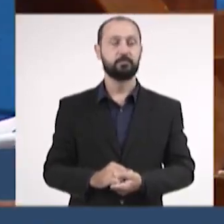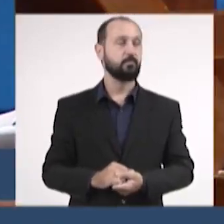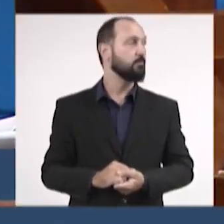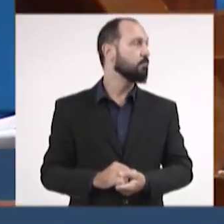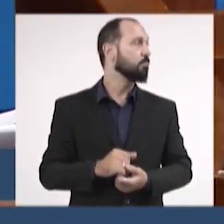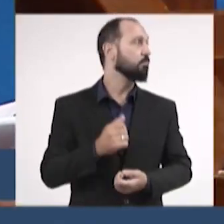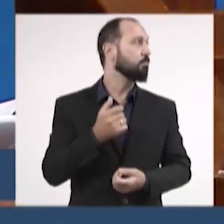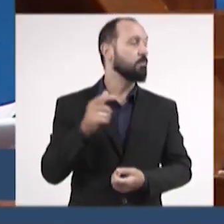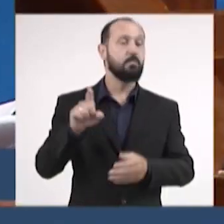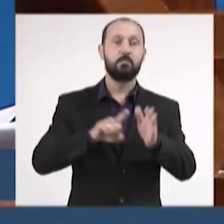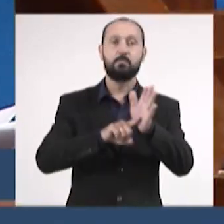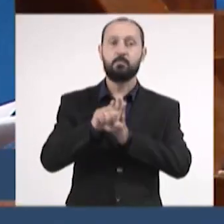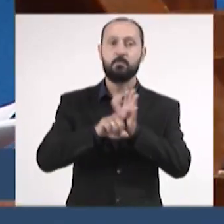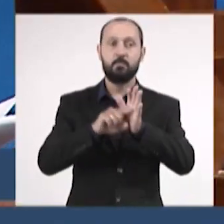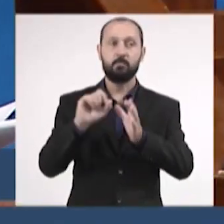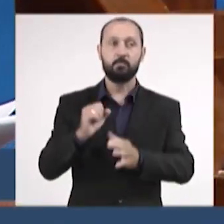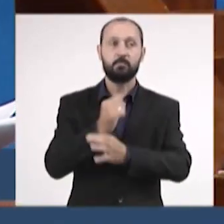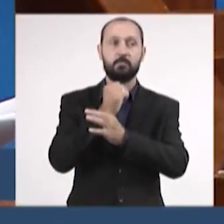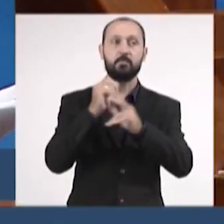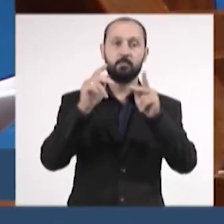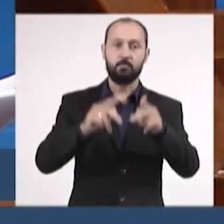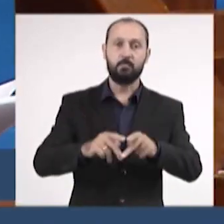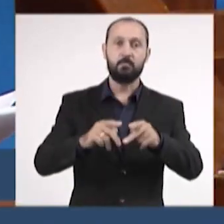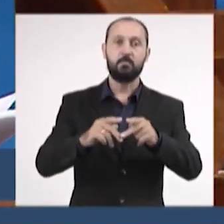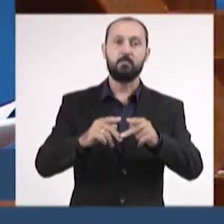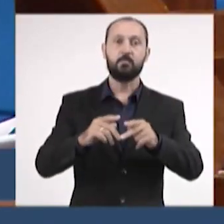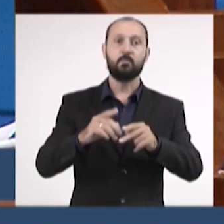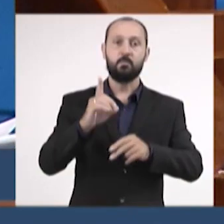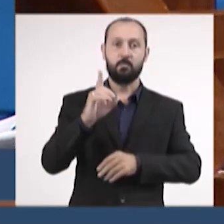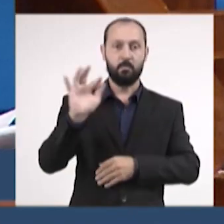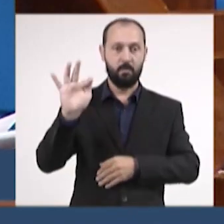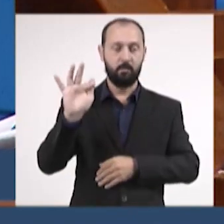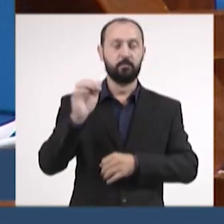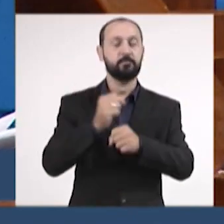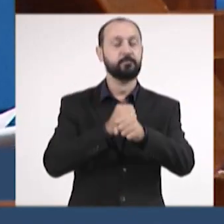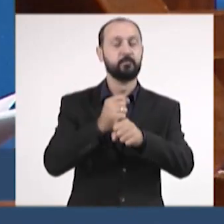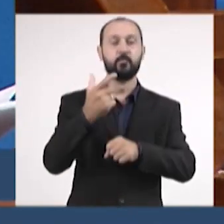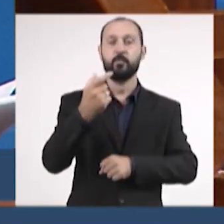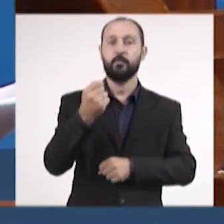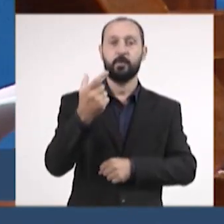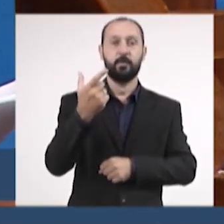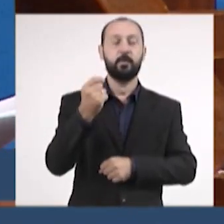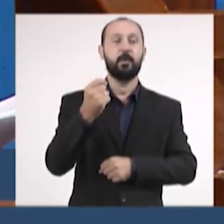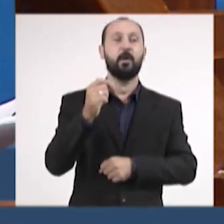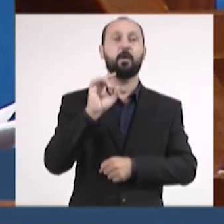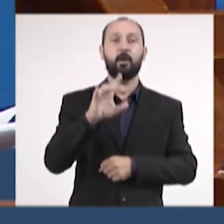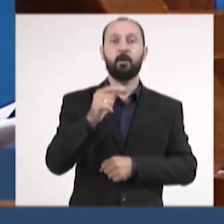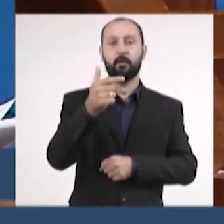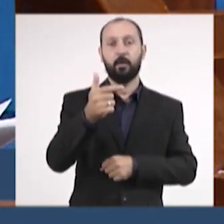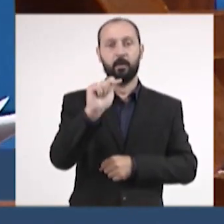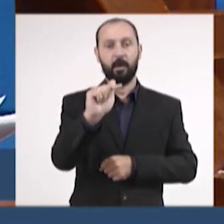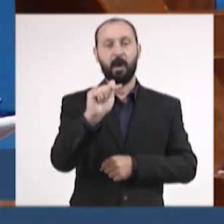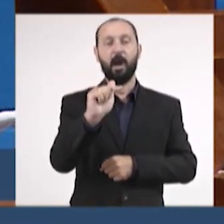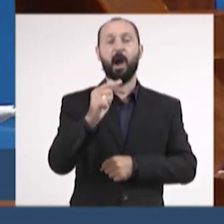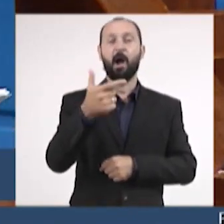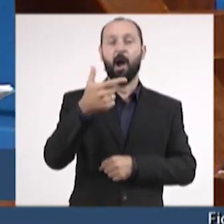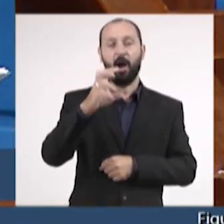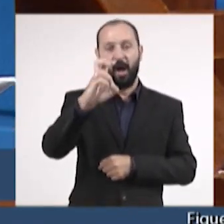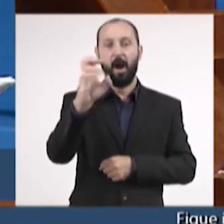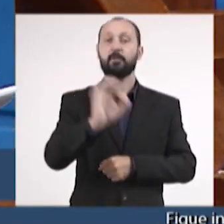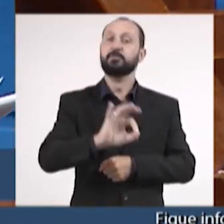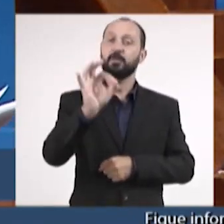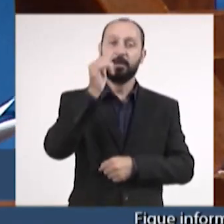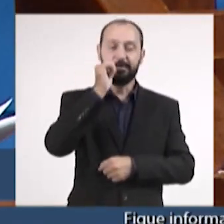Outros levantamentos, como a Segurança Pública do Distrito Federal em 2020, demonstram que somente 25% das